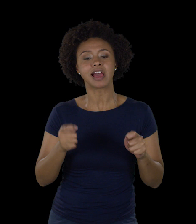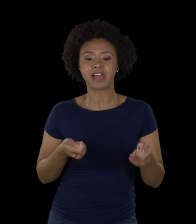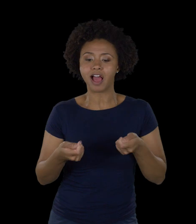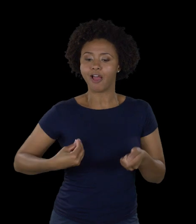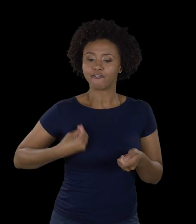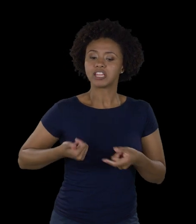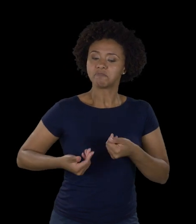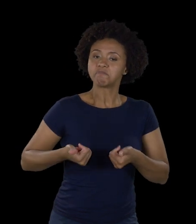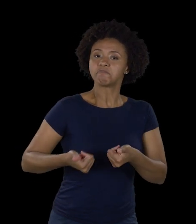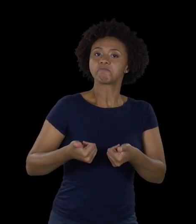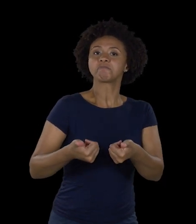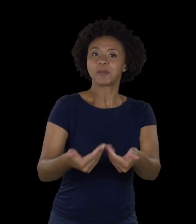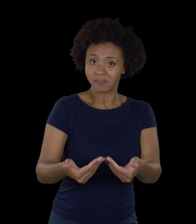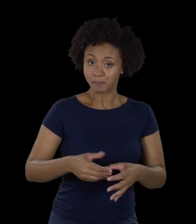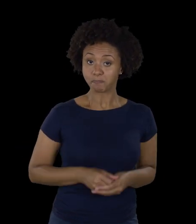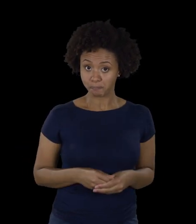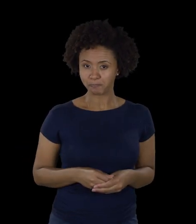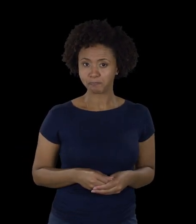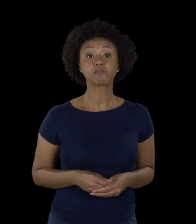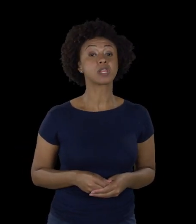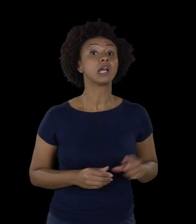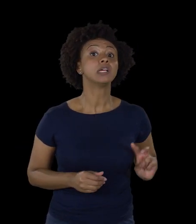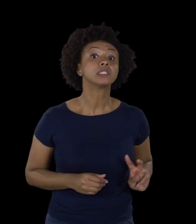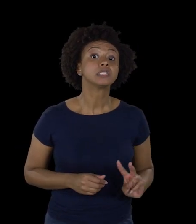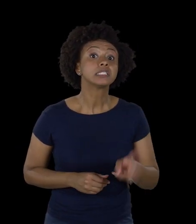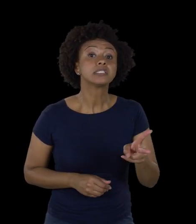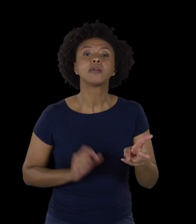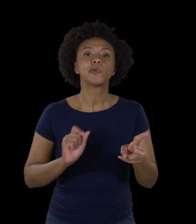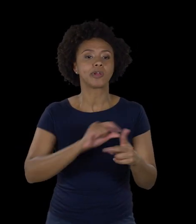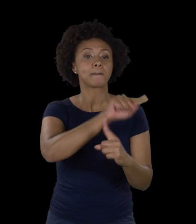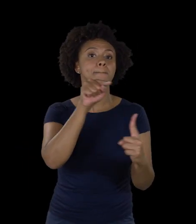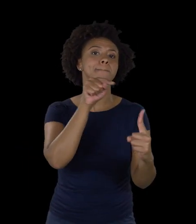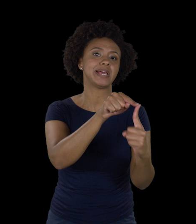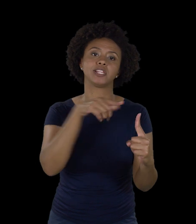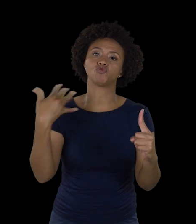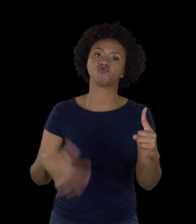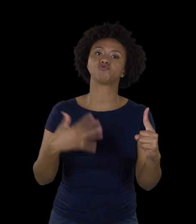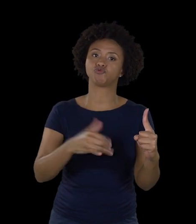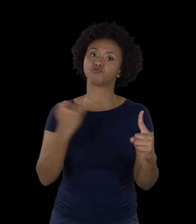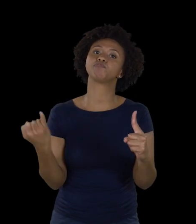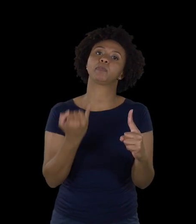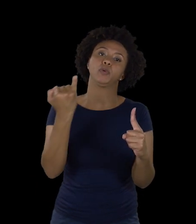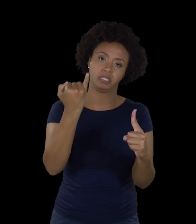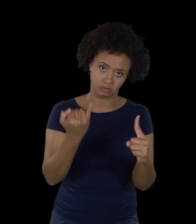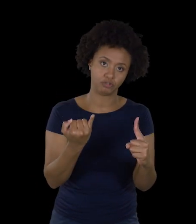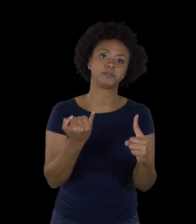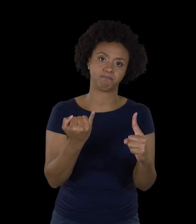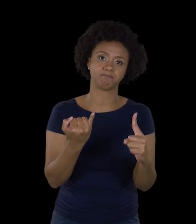vida financeira. Sempre precisa ter-se uma meta com esse dinheiro que vai ser guardado